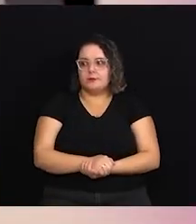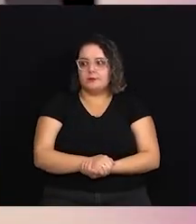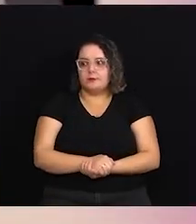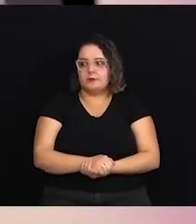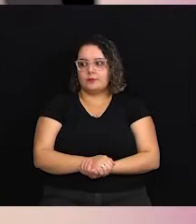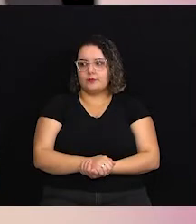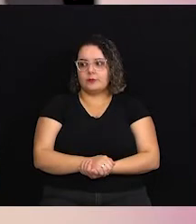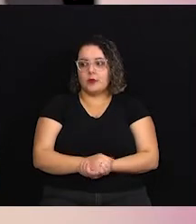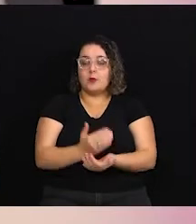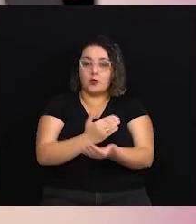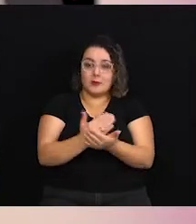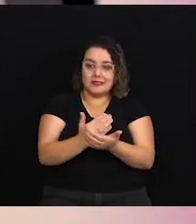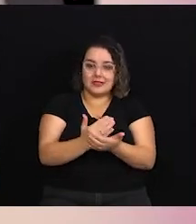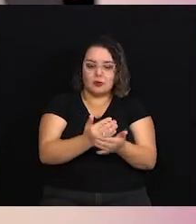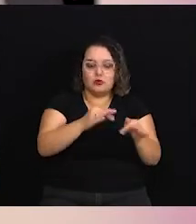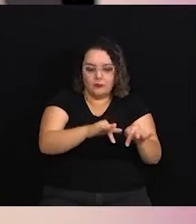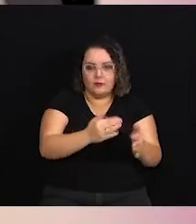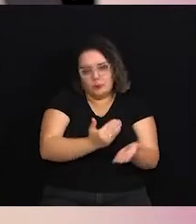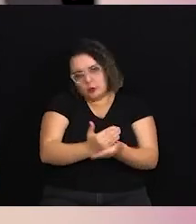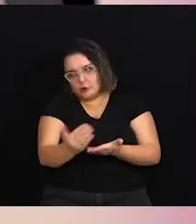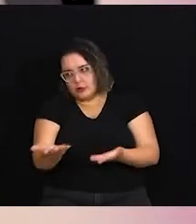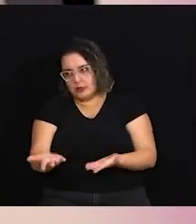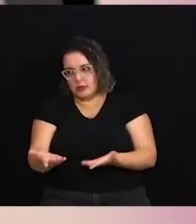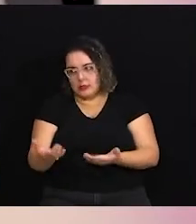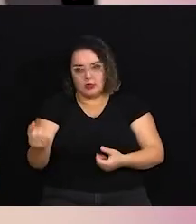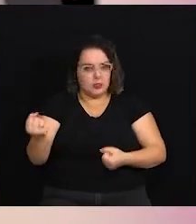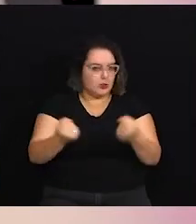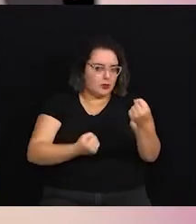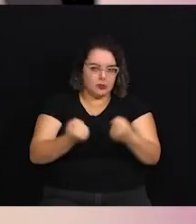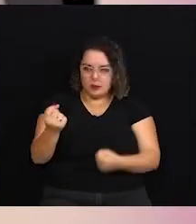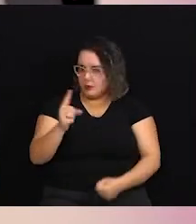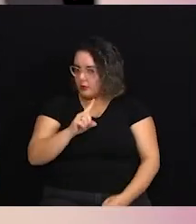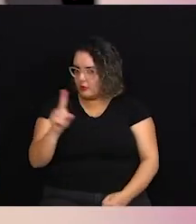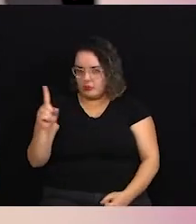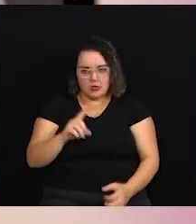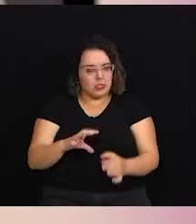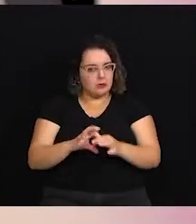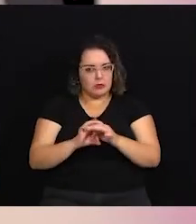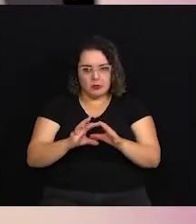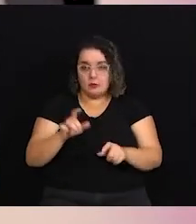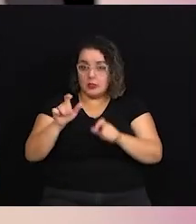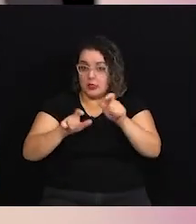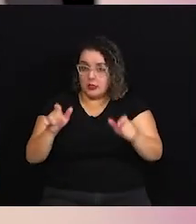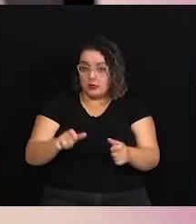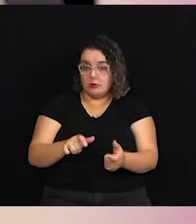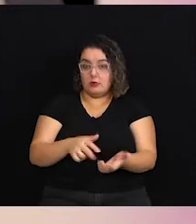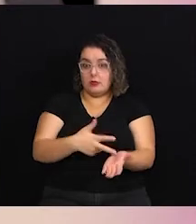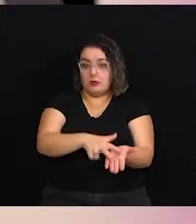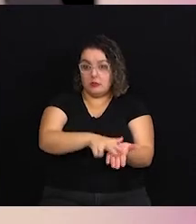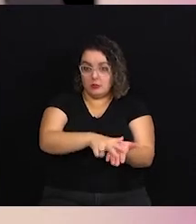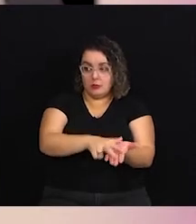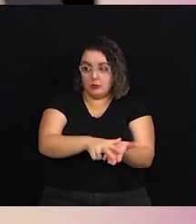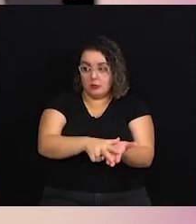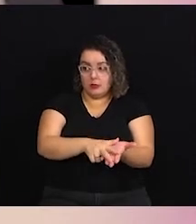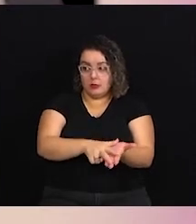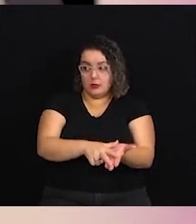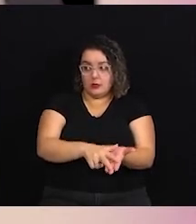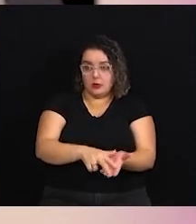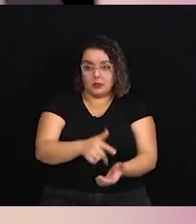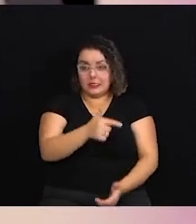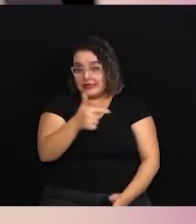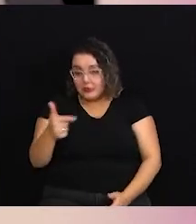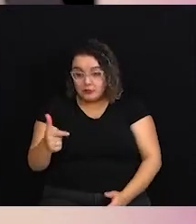é bom começar de trás para frente a direção ela não é permitida para as pessoas que não